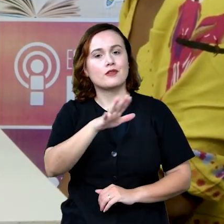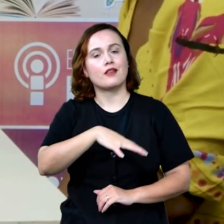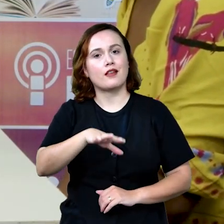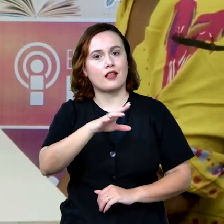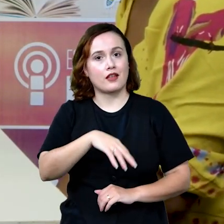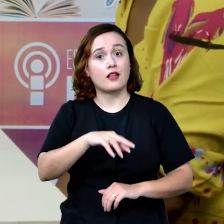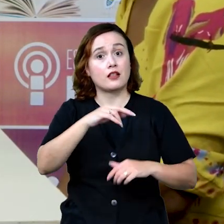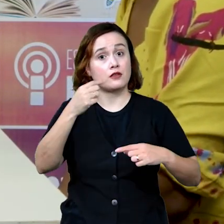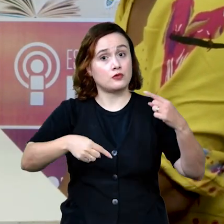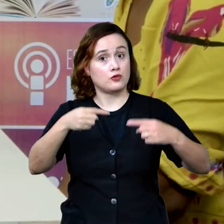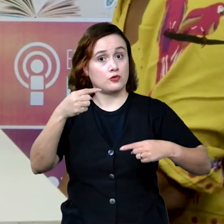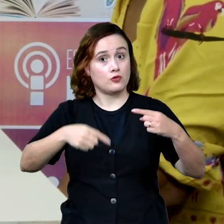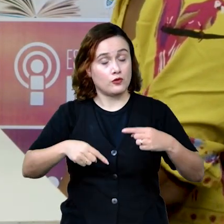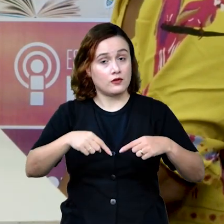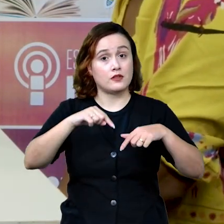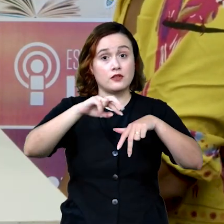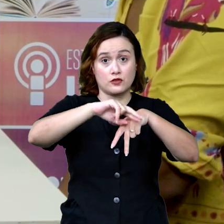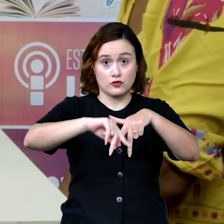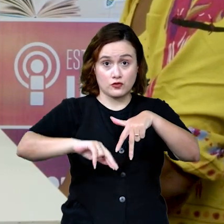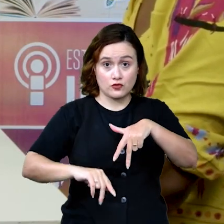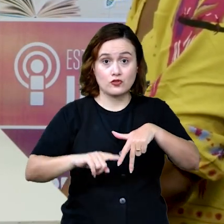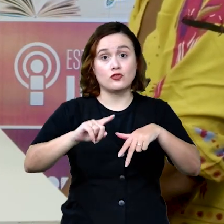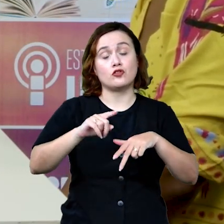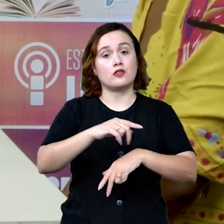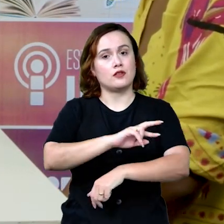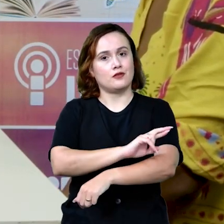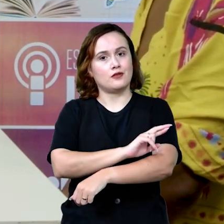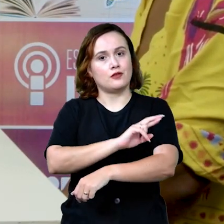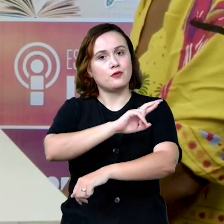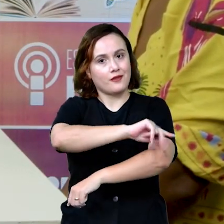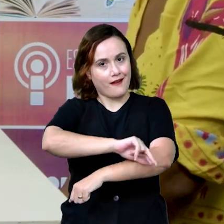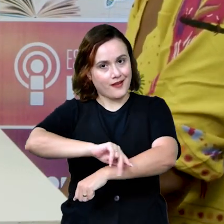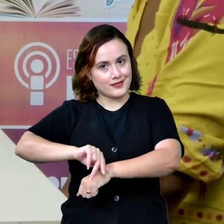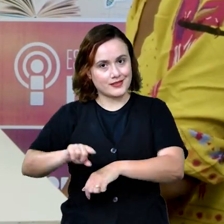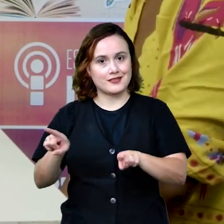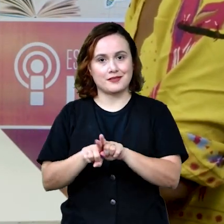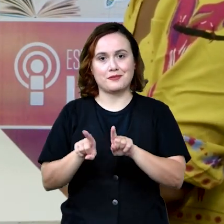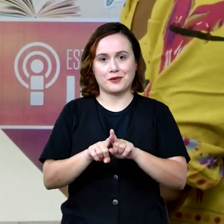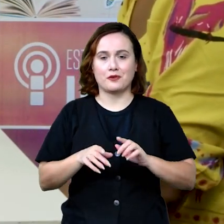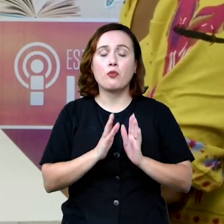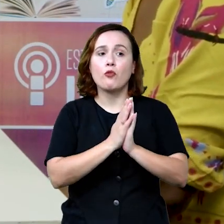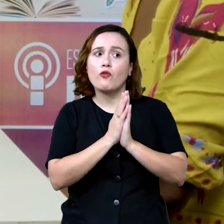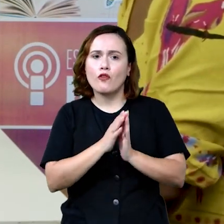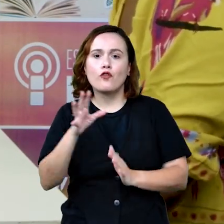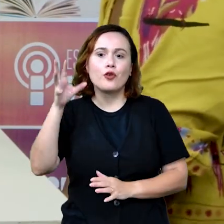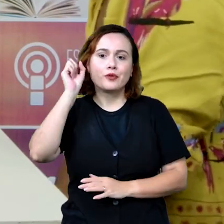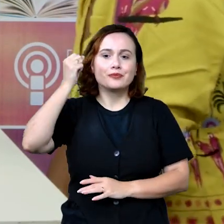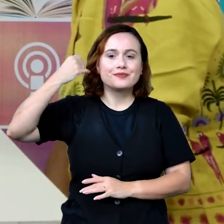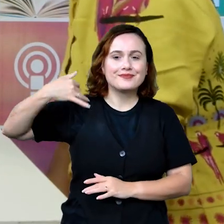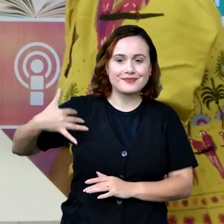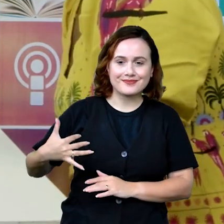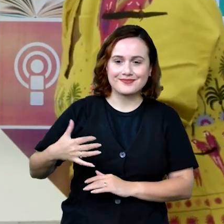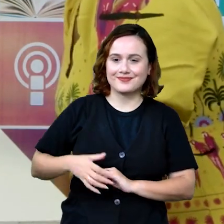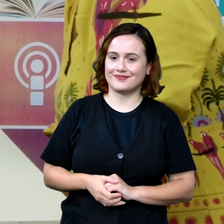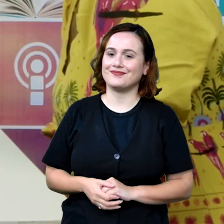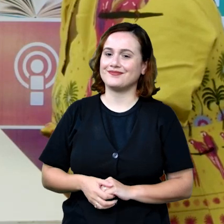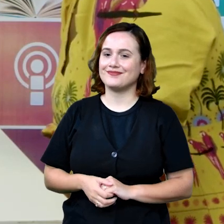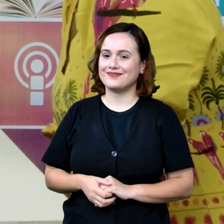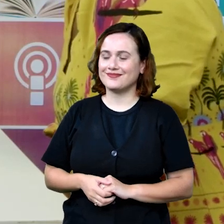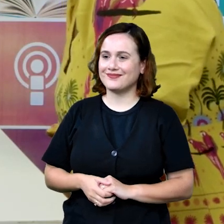também. Bem-vinda, Maíra. Você pode se apresentar e fazer sua audiodescrição para a gente? Com